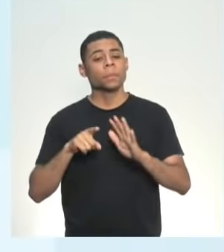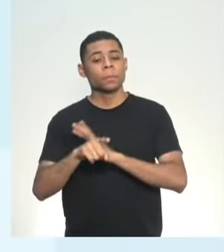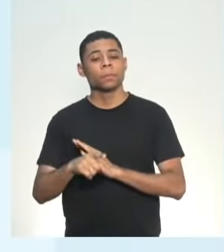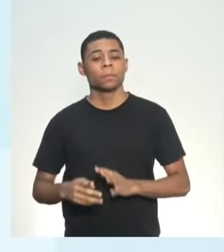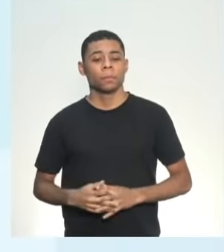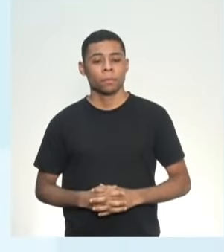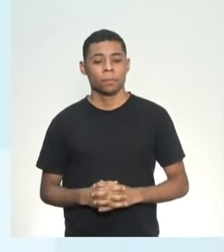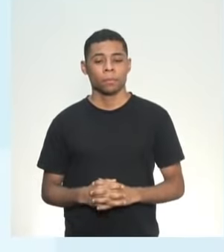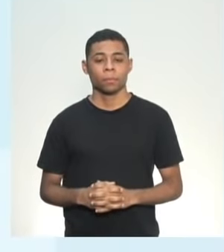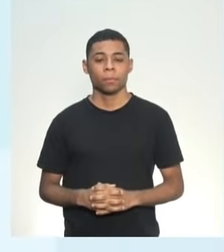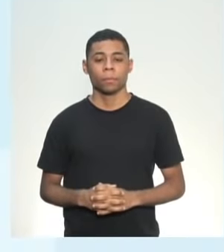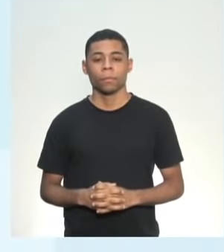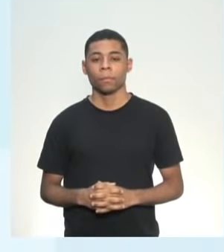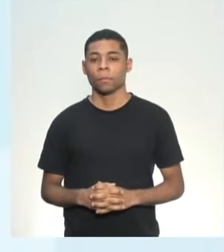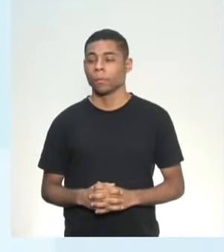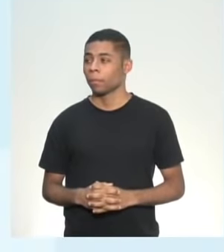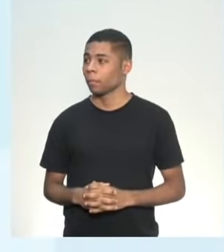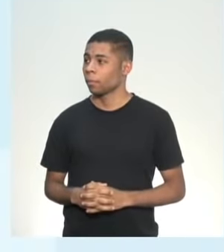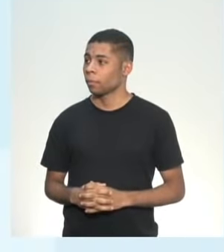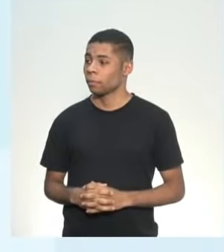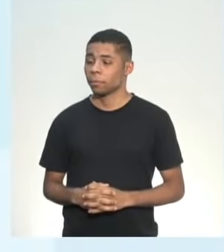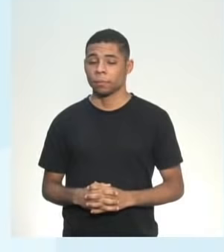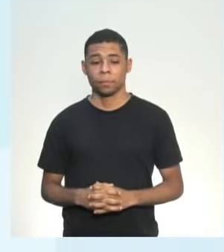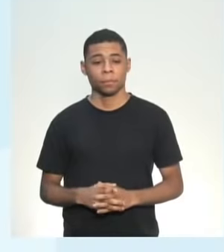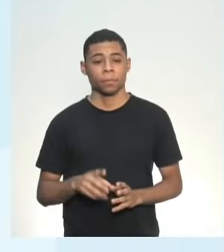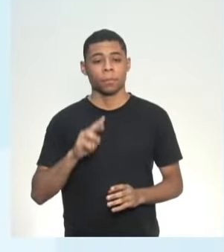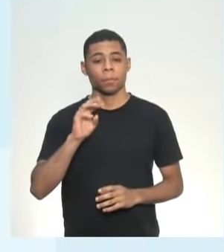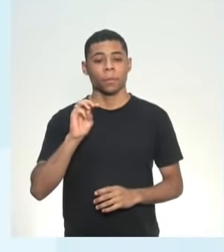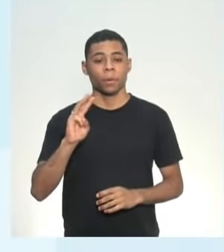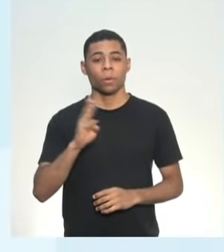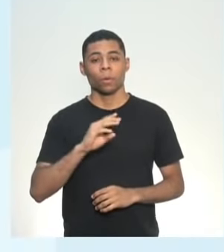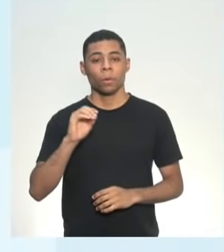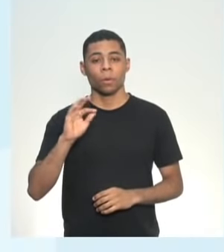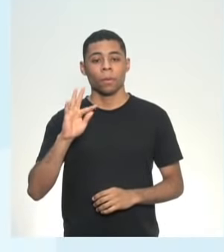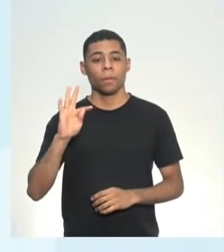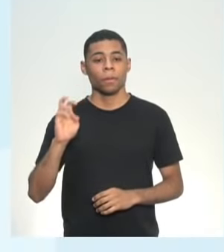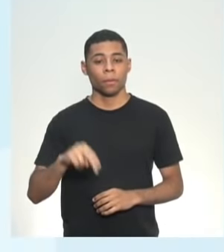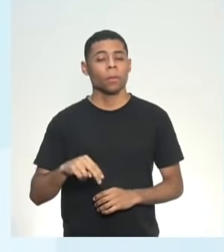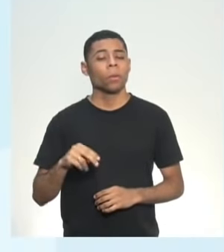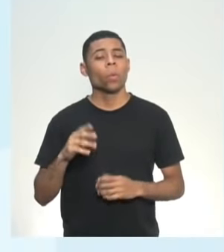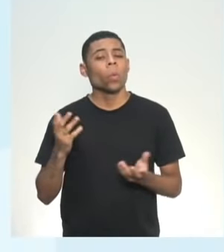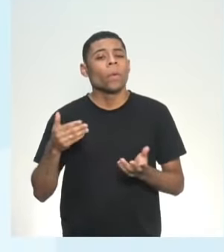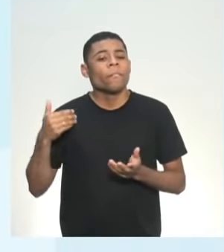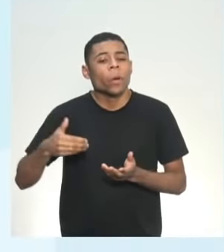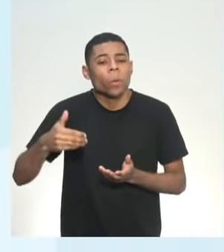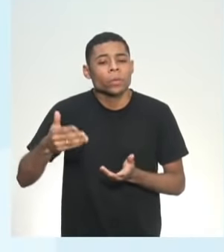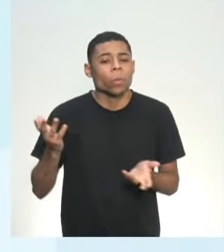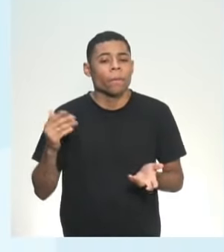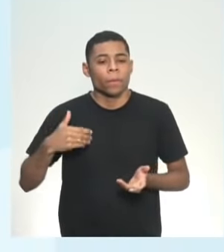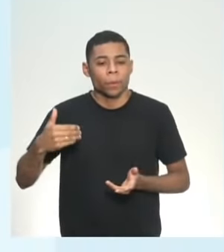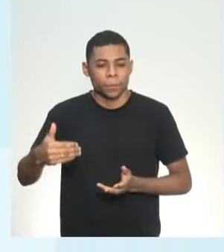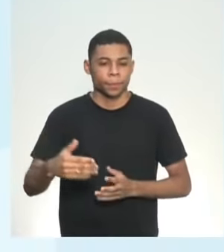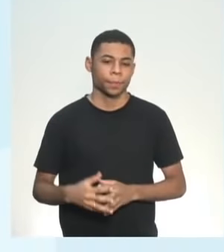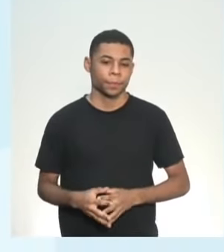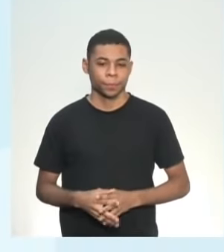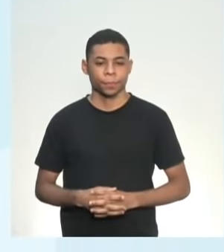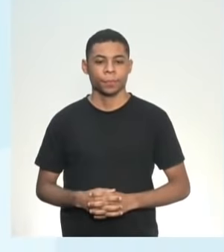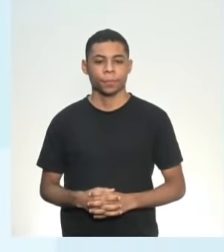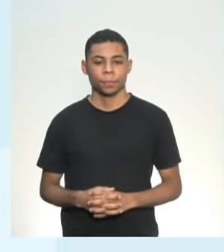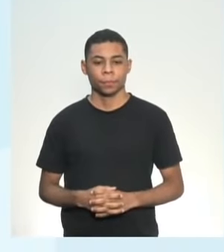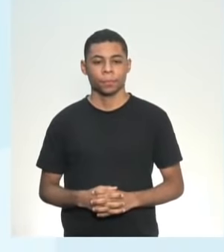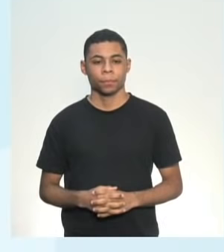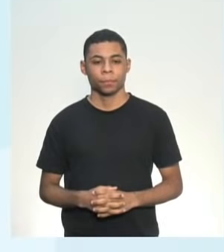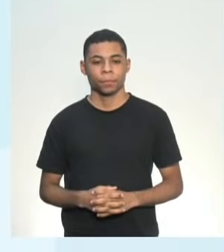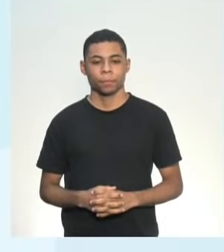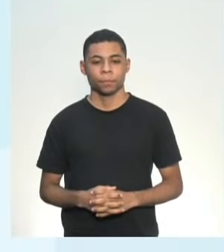pergunta a gente tem ao homem né Robson significa Com que frequência Então essa expressão Zinho aqui